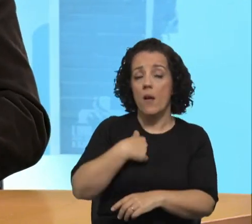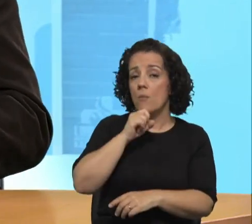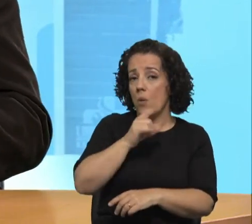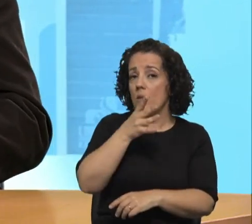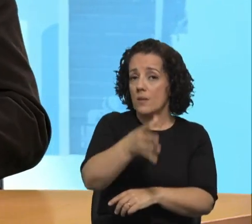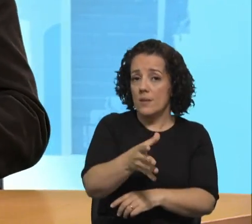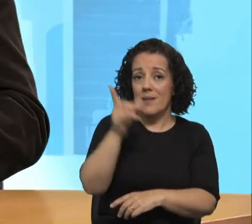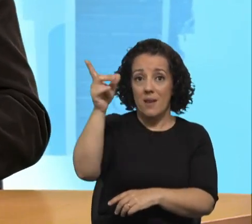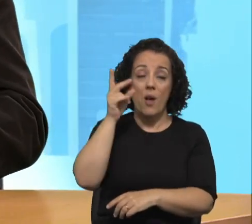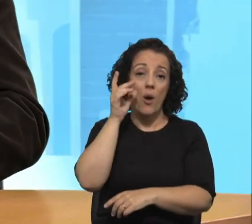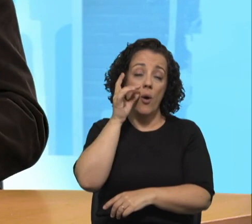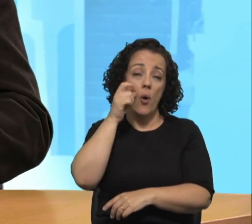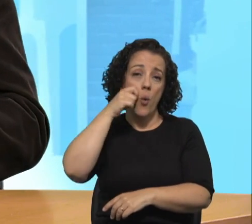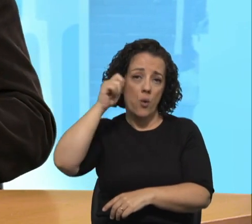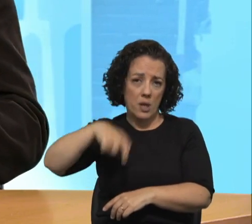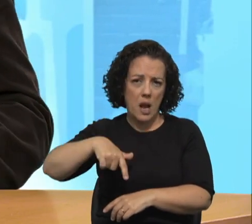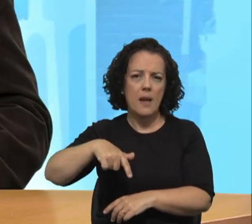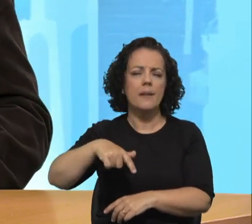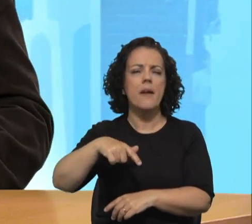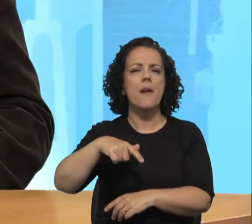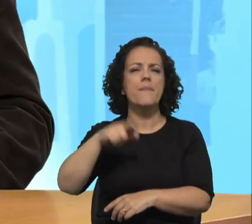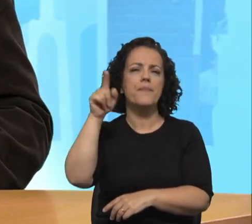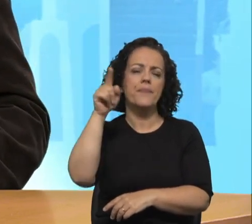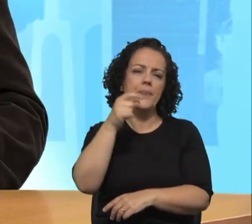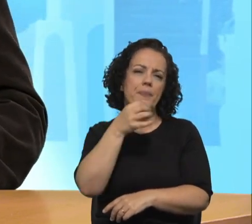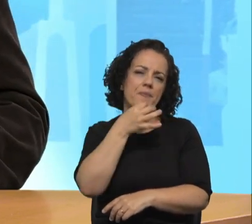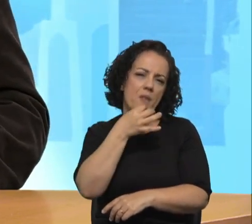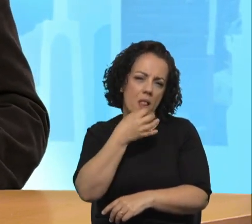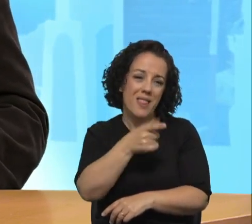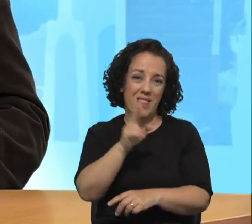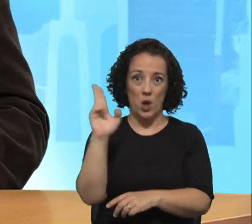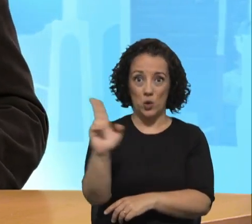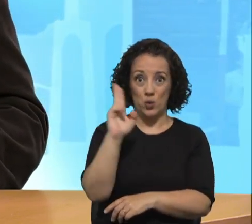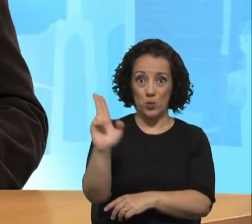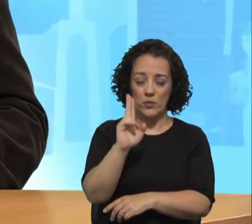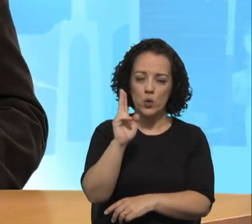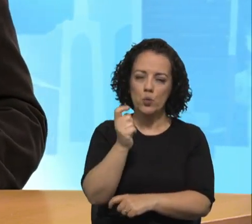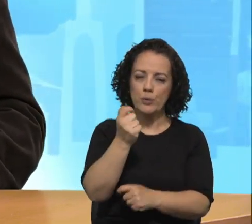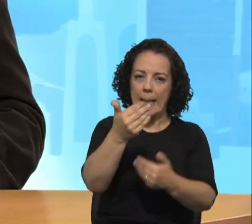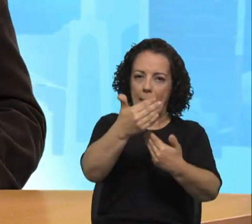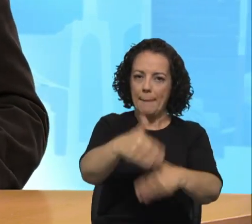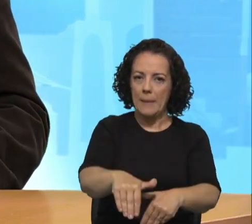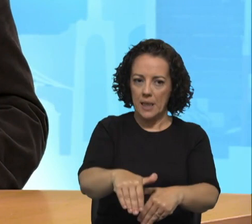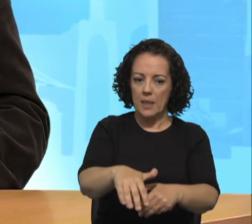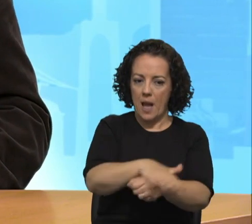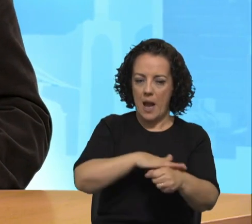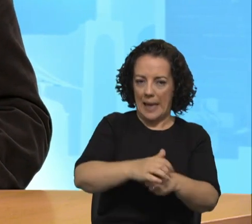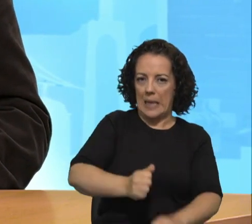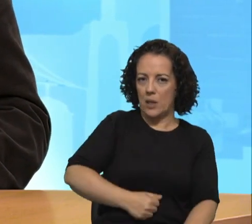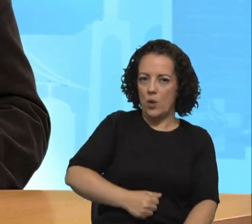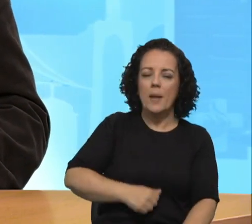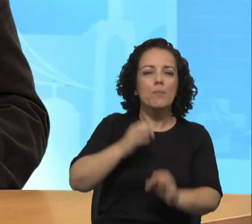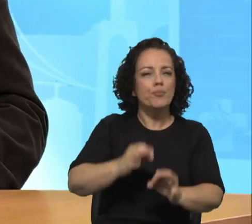fala-se em circuitos mais, digamos, restritos sobre a Jornada Mundial da Juventude, mesmo do ponto de vista católico. É